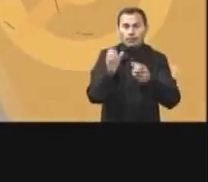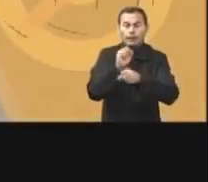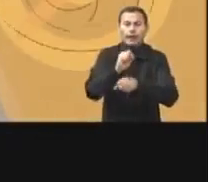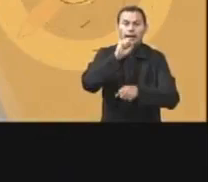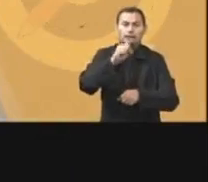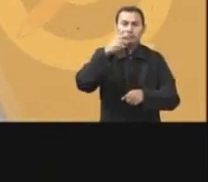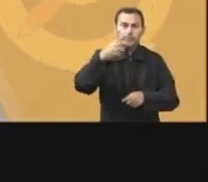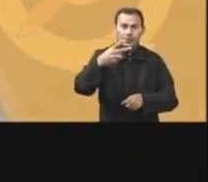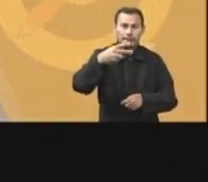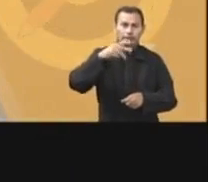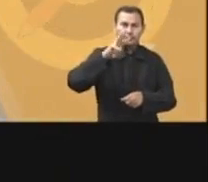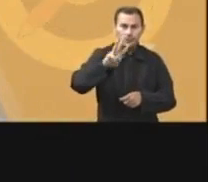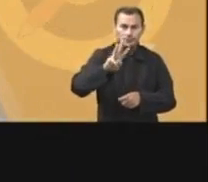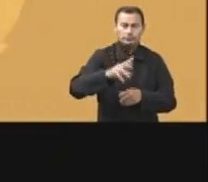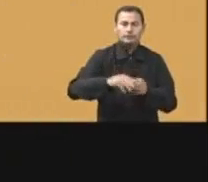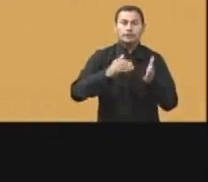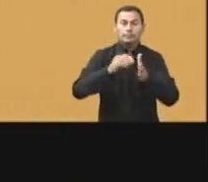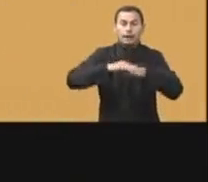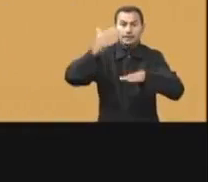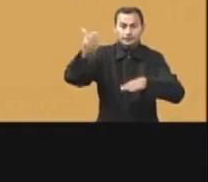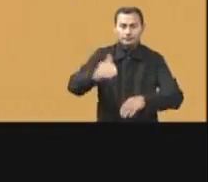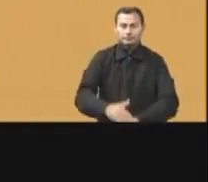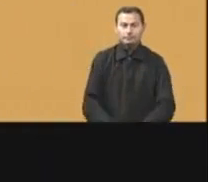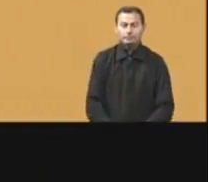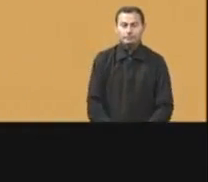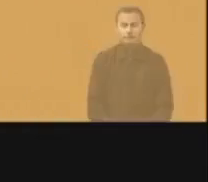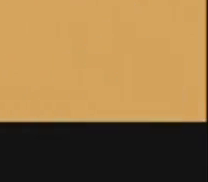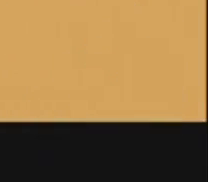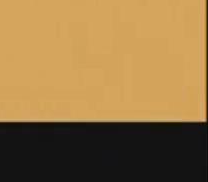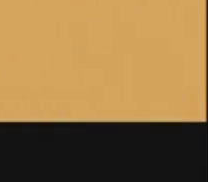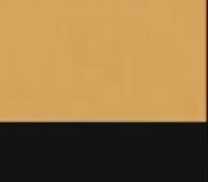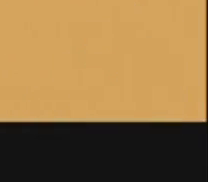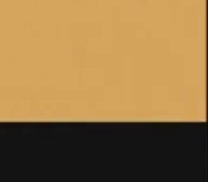a SP3. Até mais!